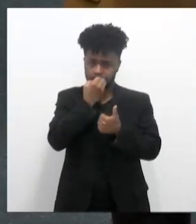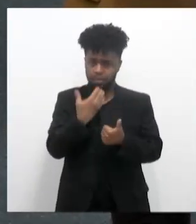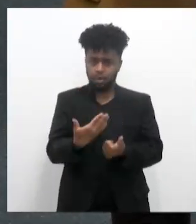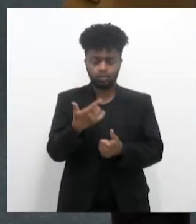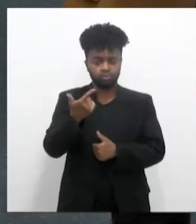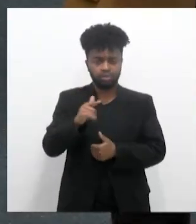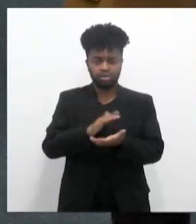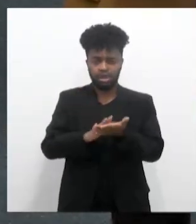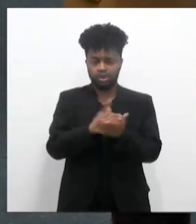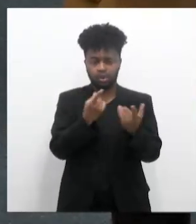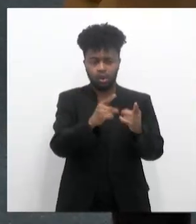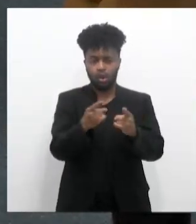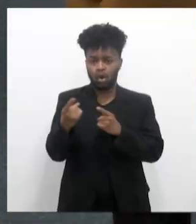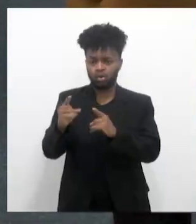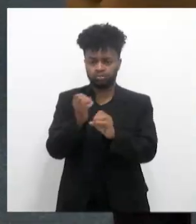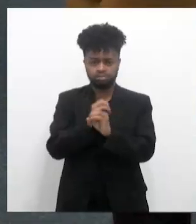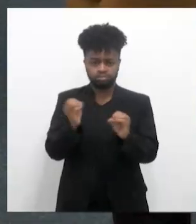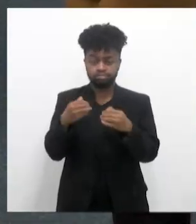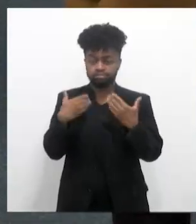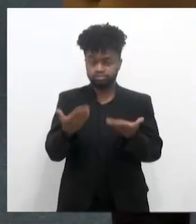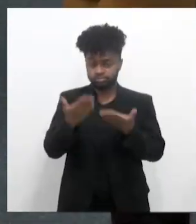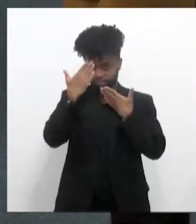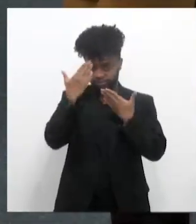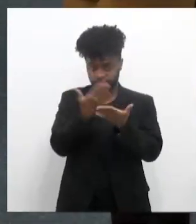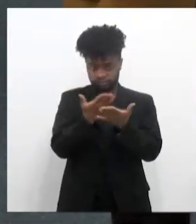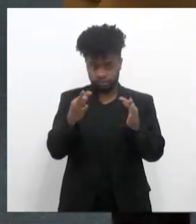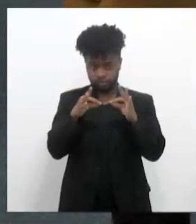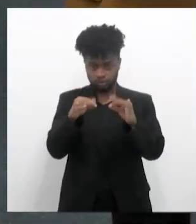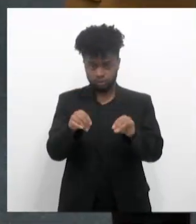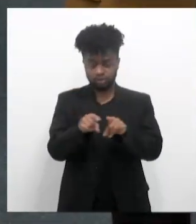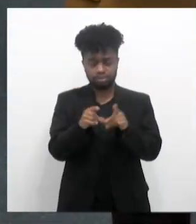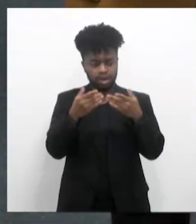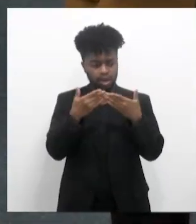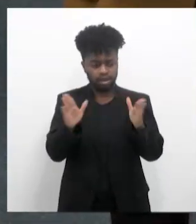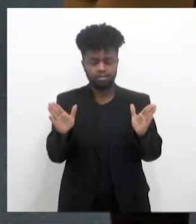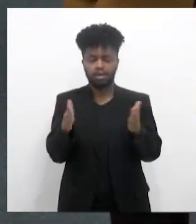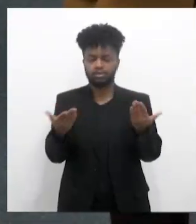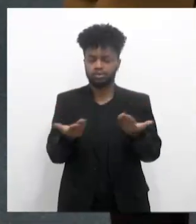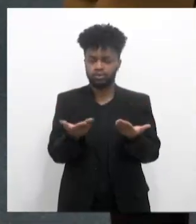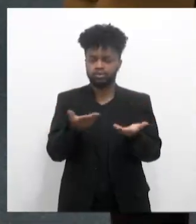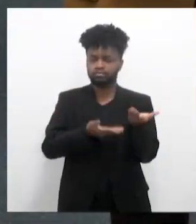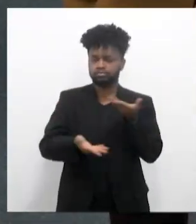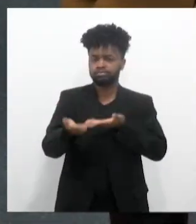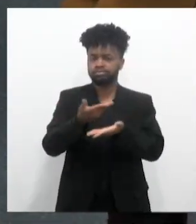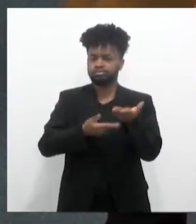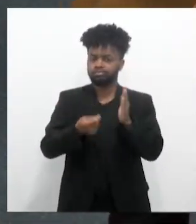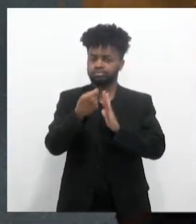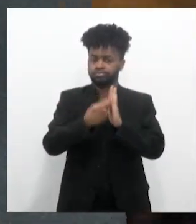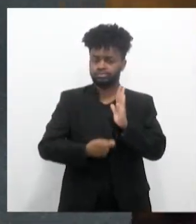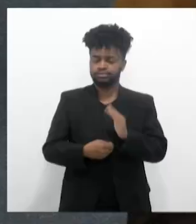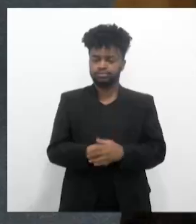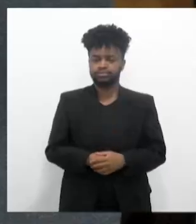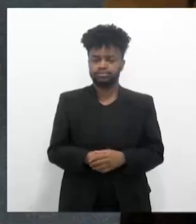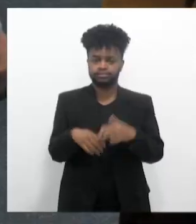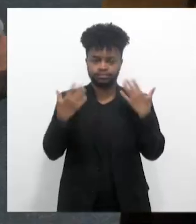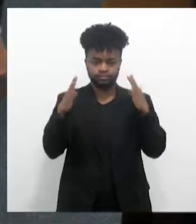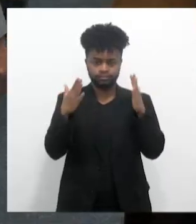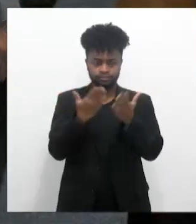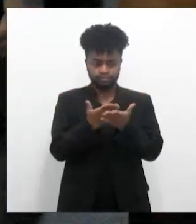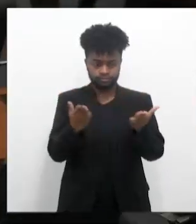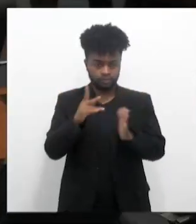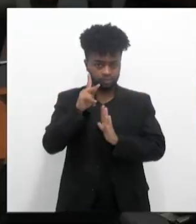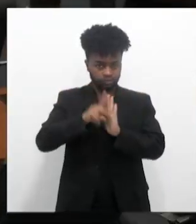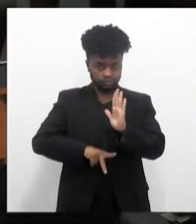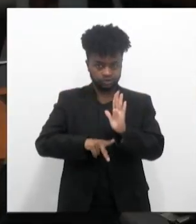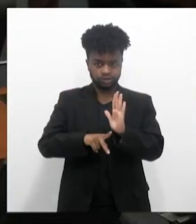nenhuma contraindicação. Então, obrigado a todos e está aberta aqui a coautoria. Parabéns pelo